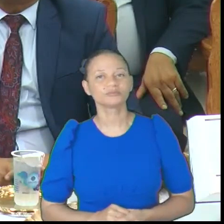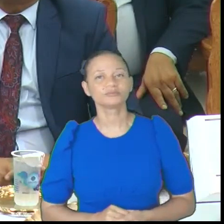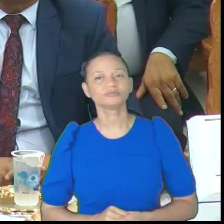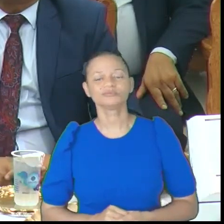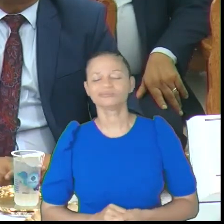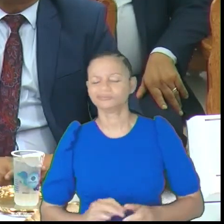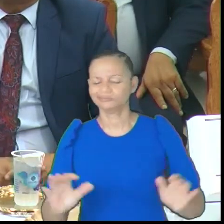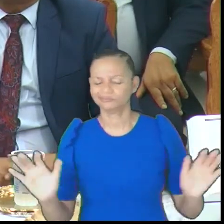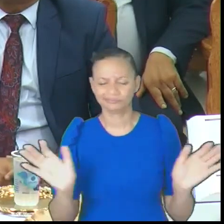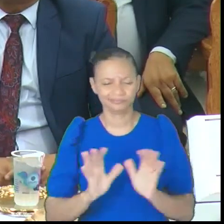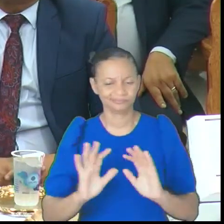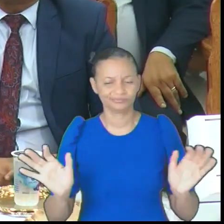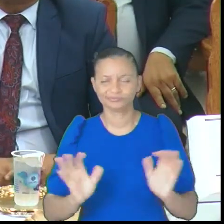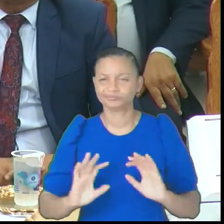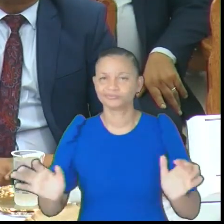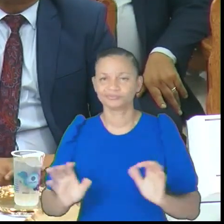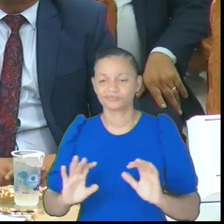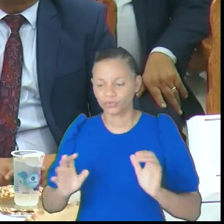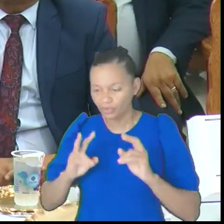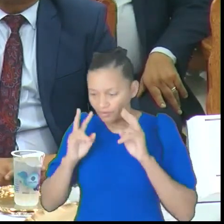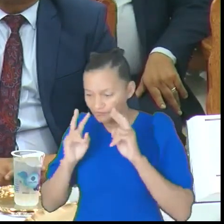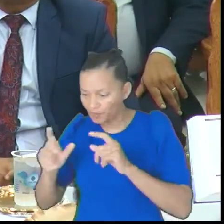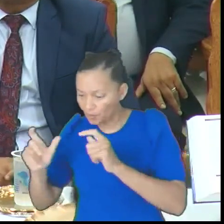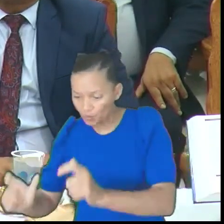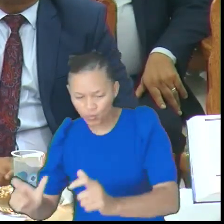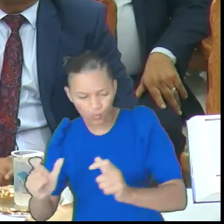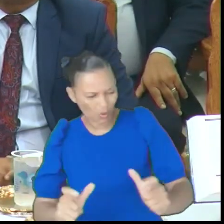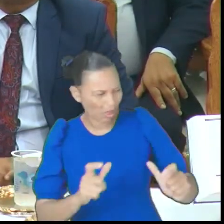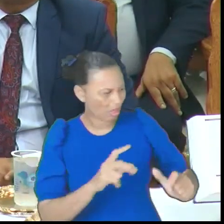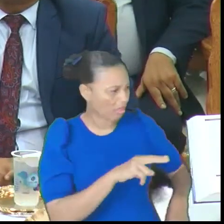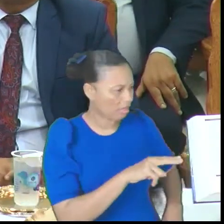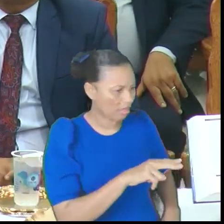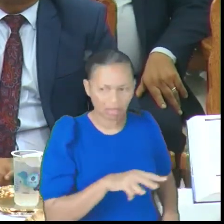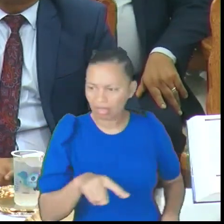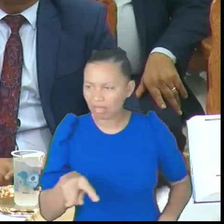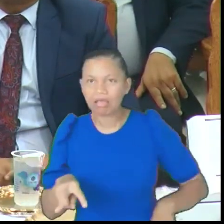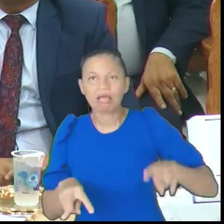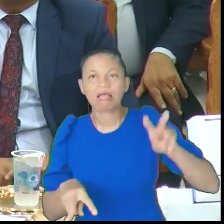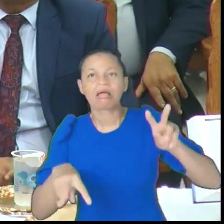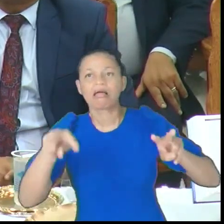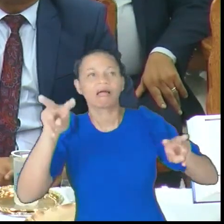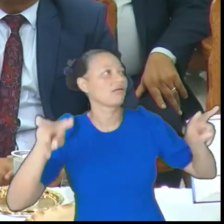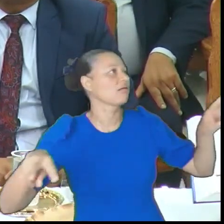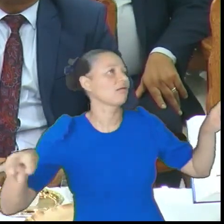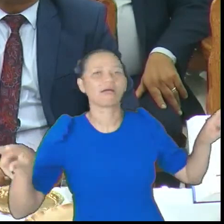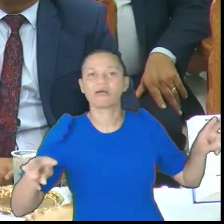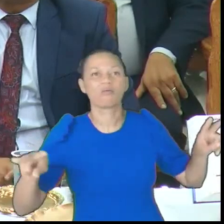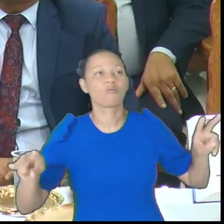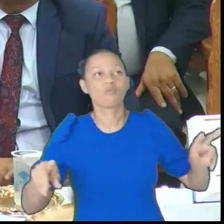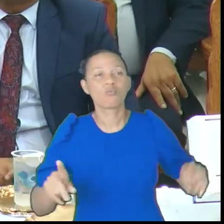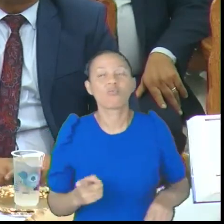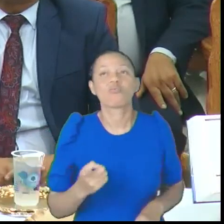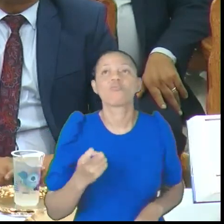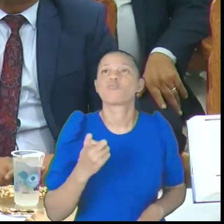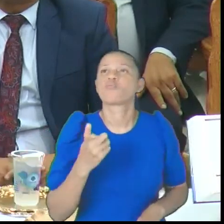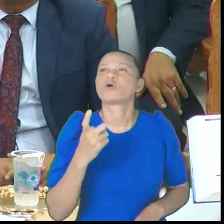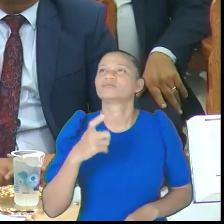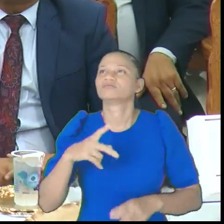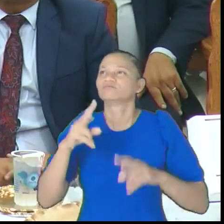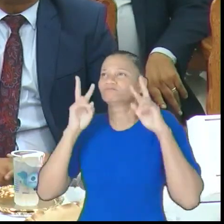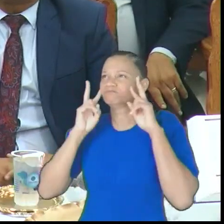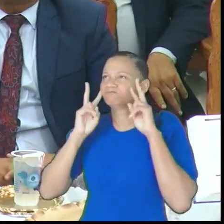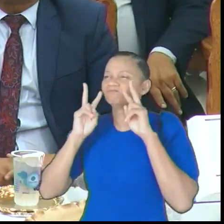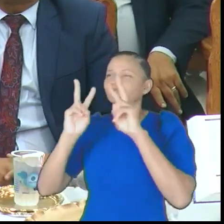Não adianta olhar para lugar nenhum. O único lugar que a igreja tem que estar